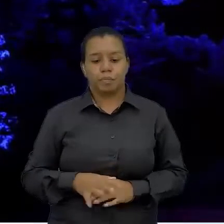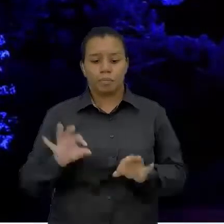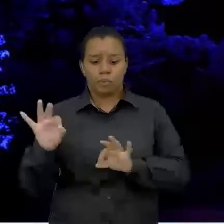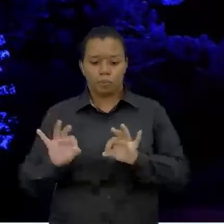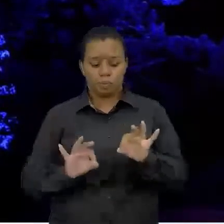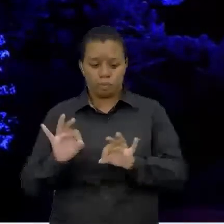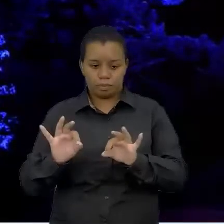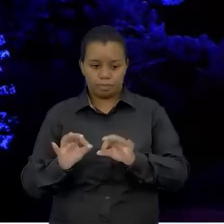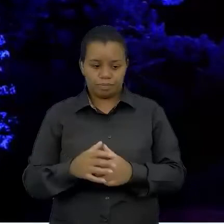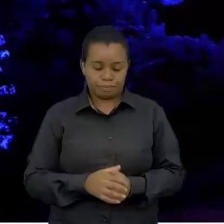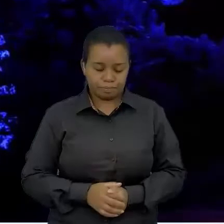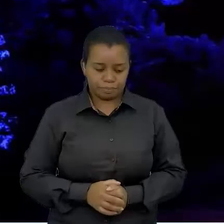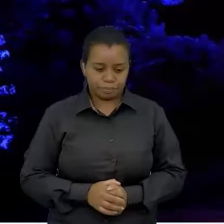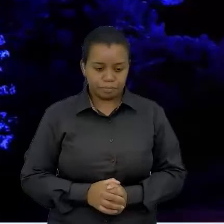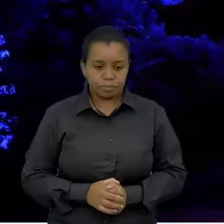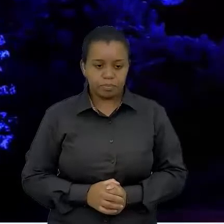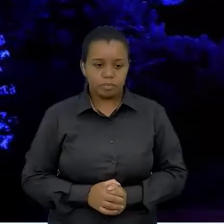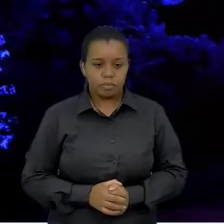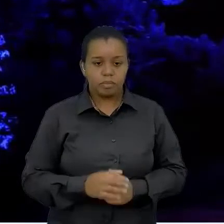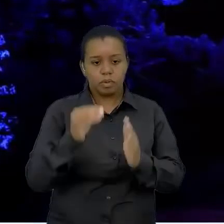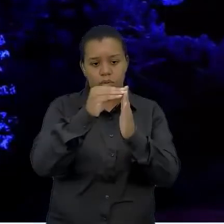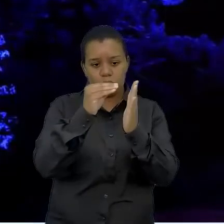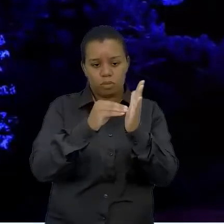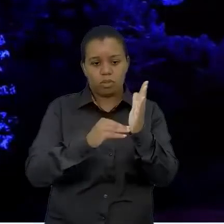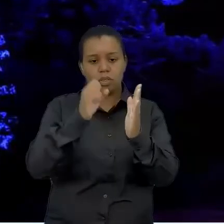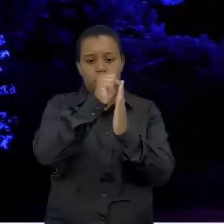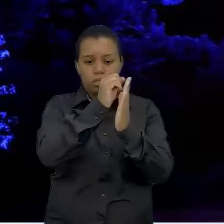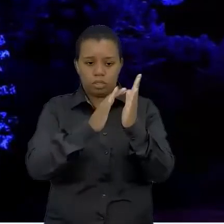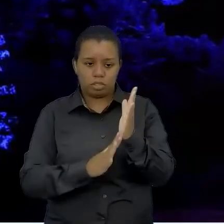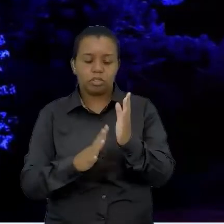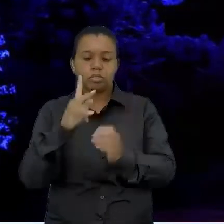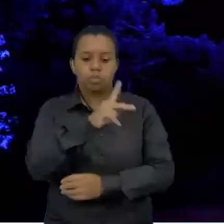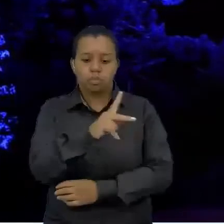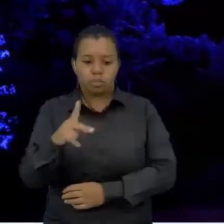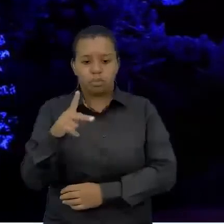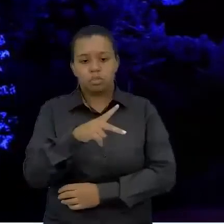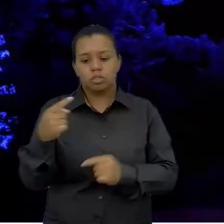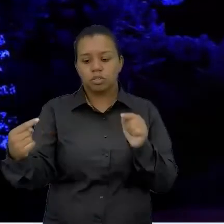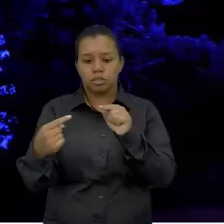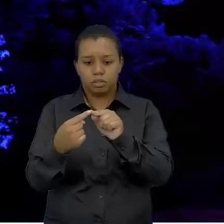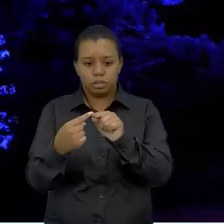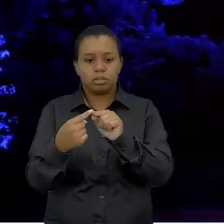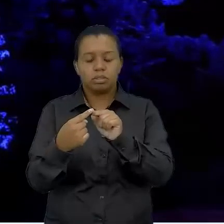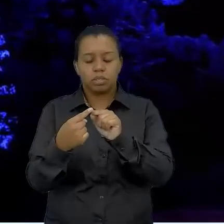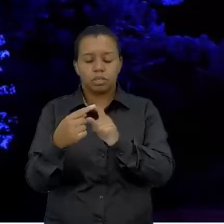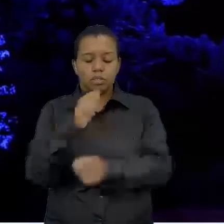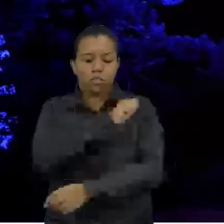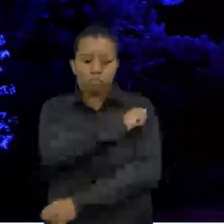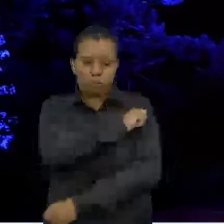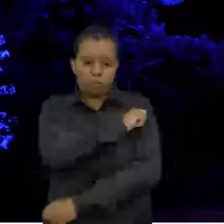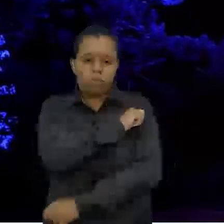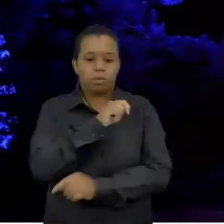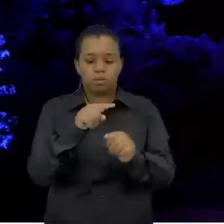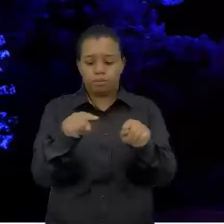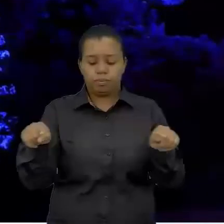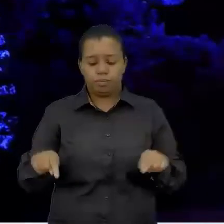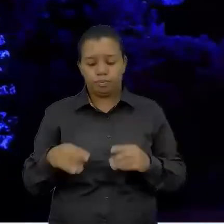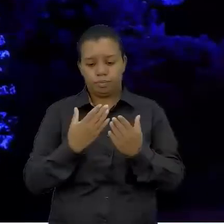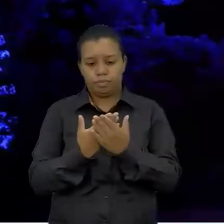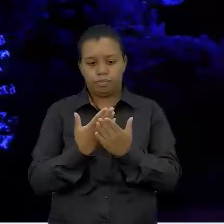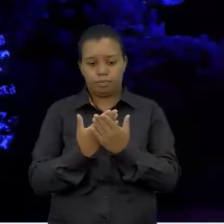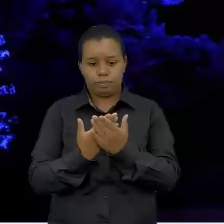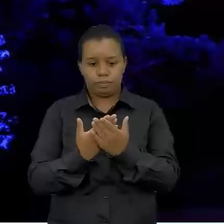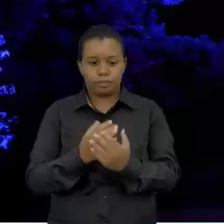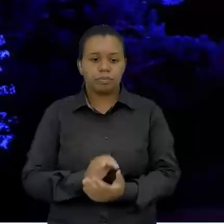ó, tem sugestões aí de atividades aí para os professores fazerem para os seus alunos, tá? E você tem aí